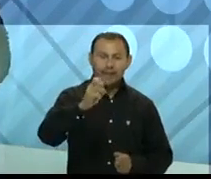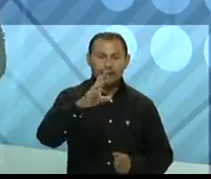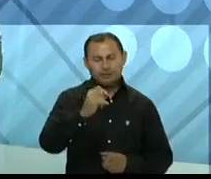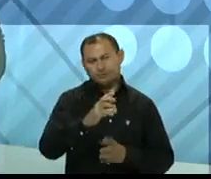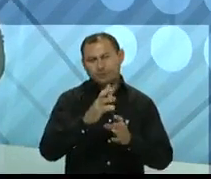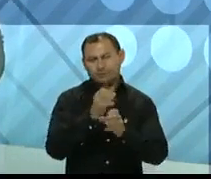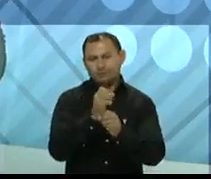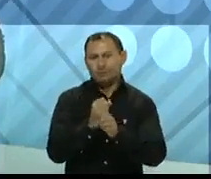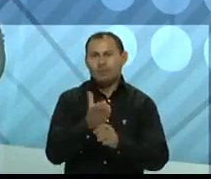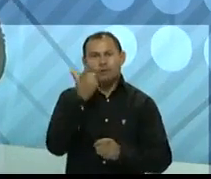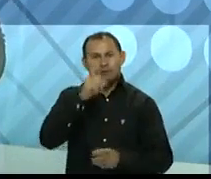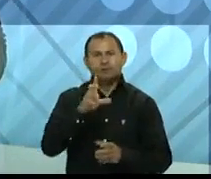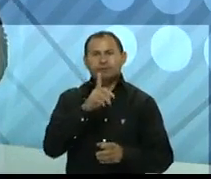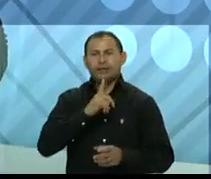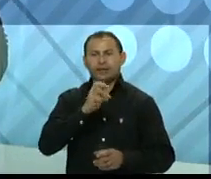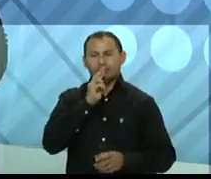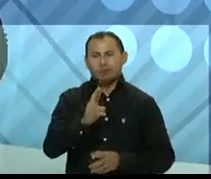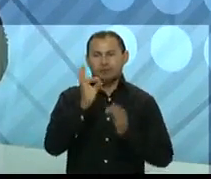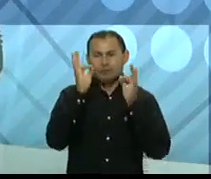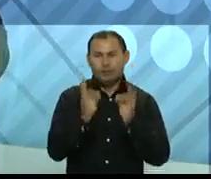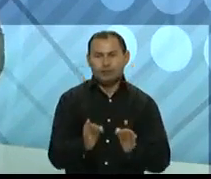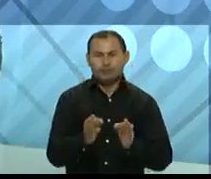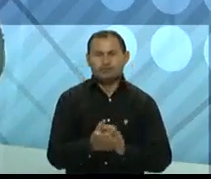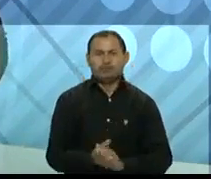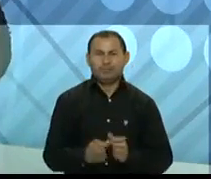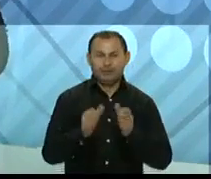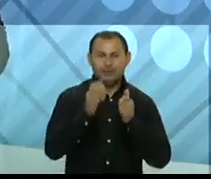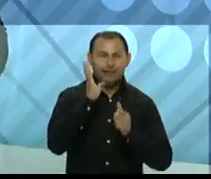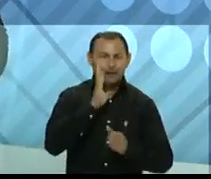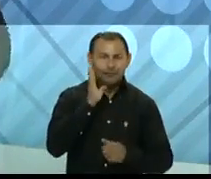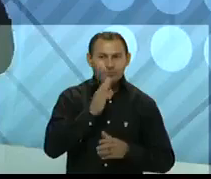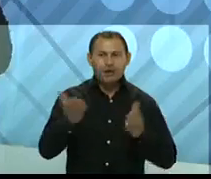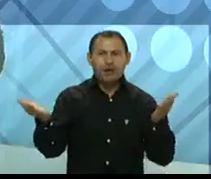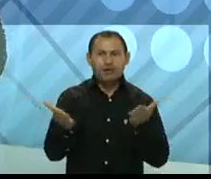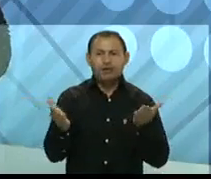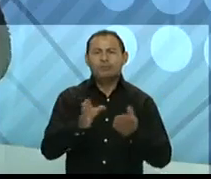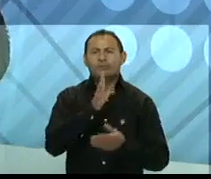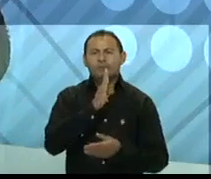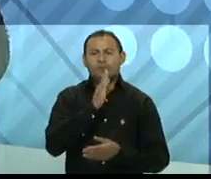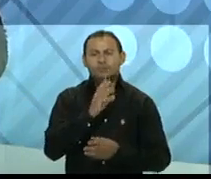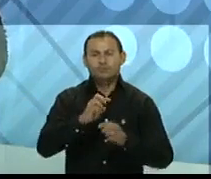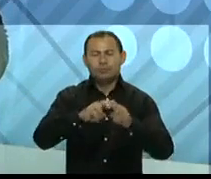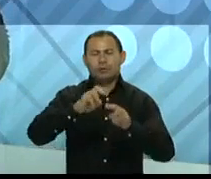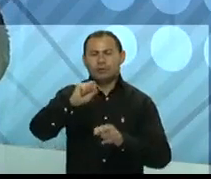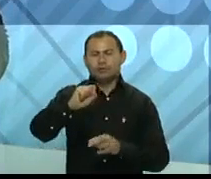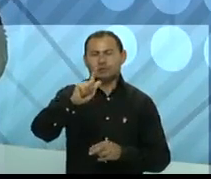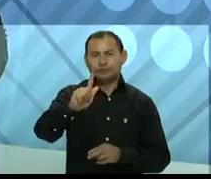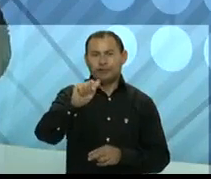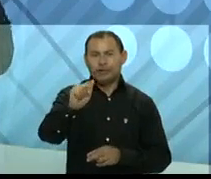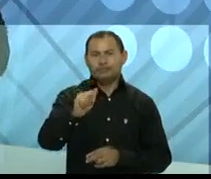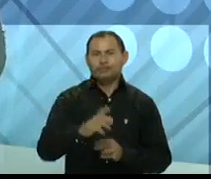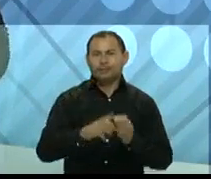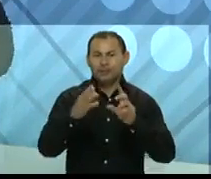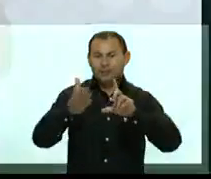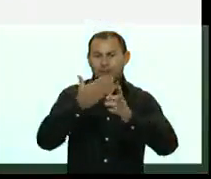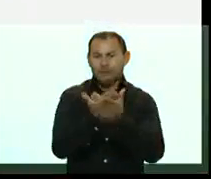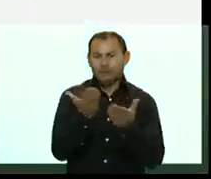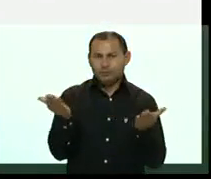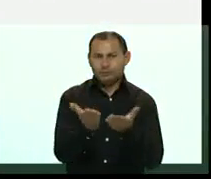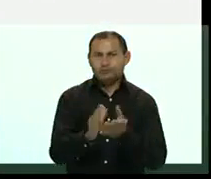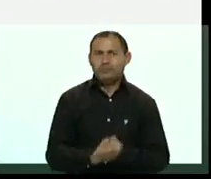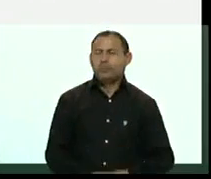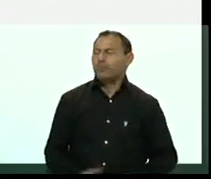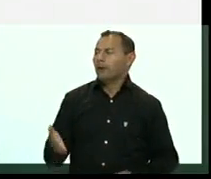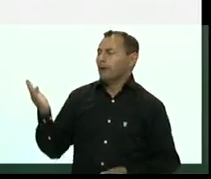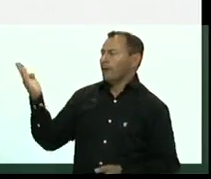consegue chegar naquela resposta ideal, na resposta correta. Tá legal? Agora nós vamos conhecer a nossa situação geradora de aprendizagem da aula de hoje.